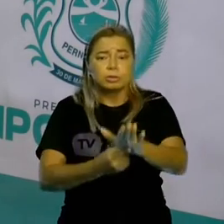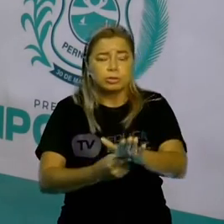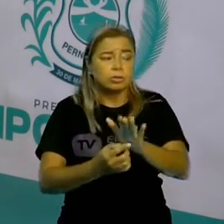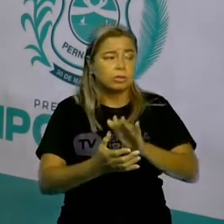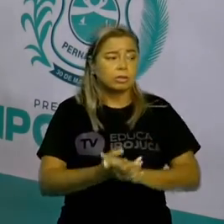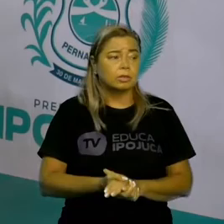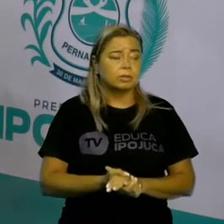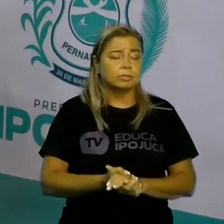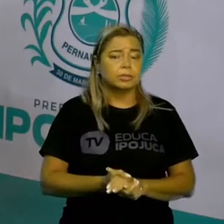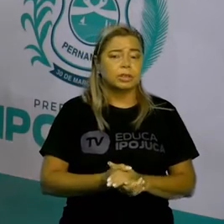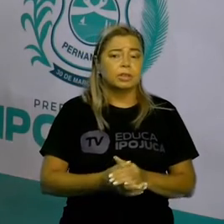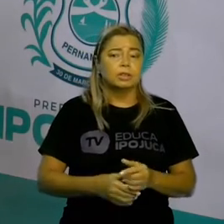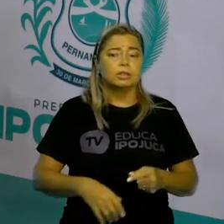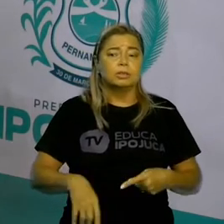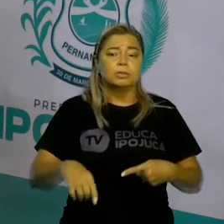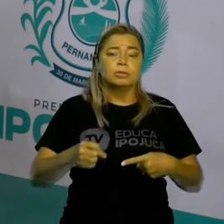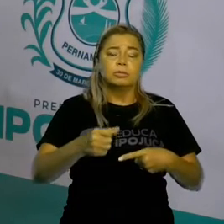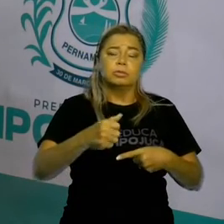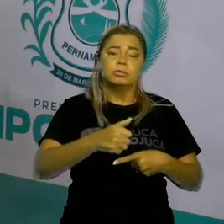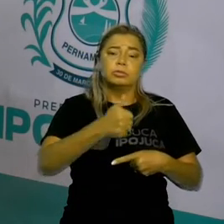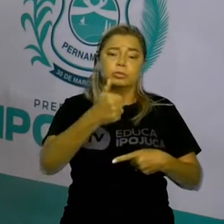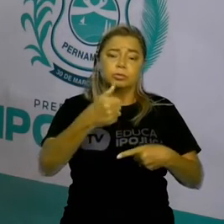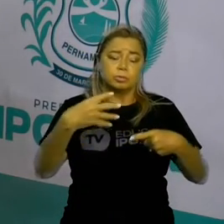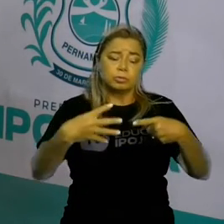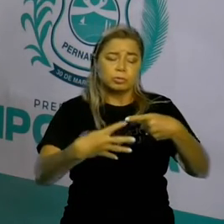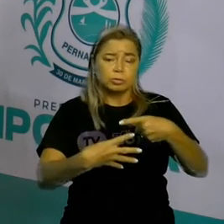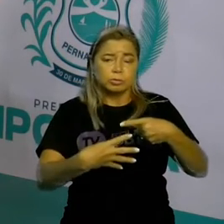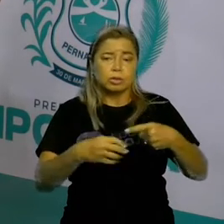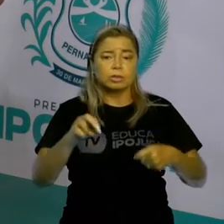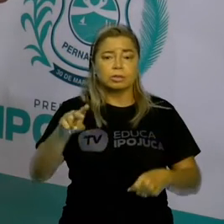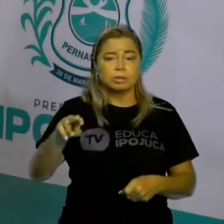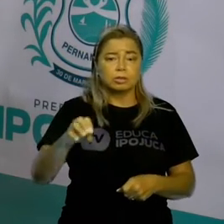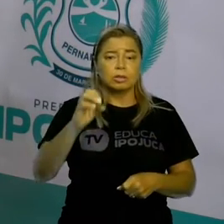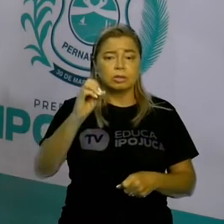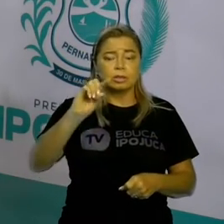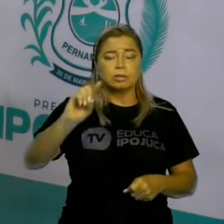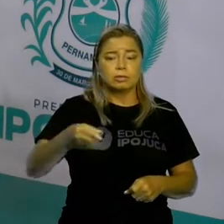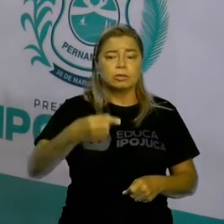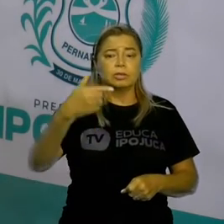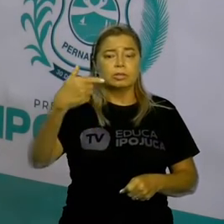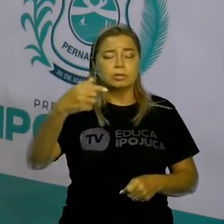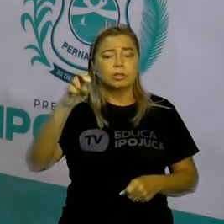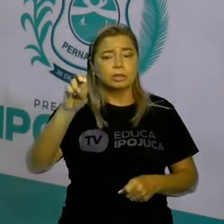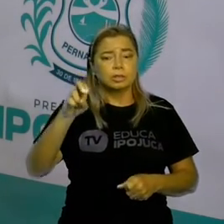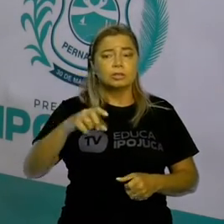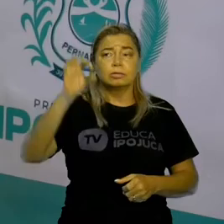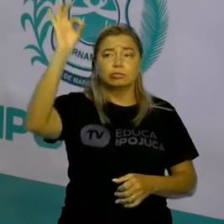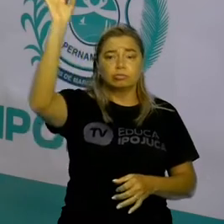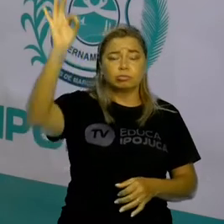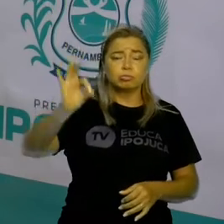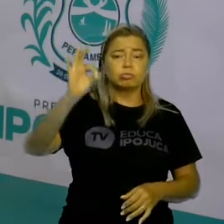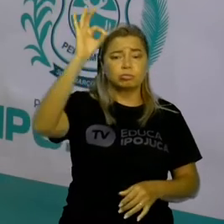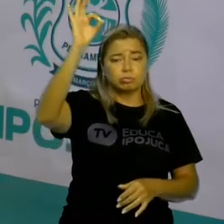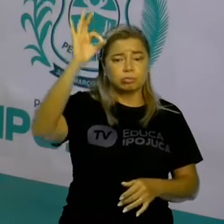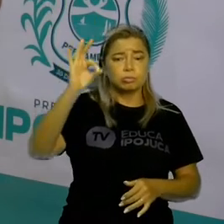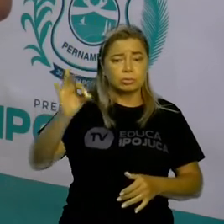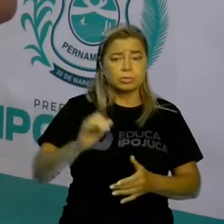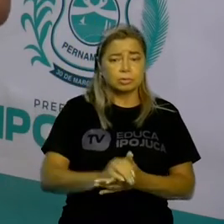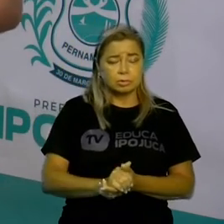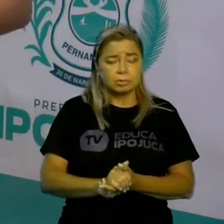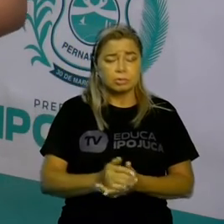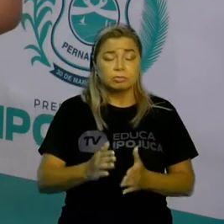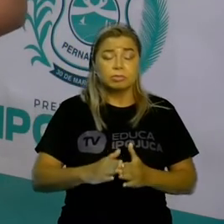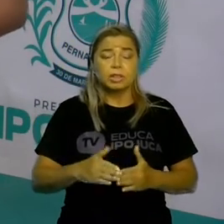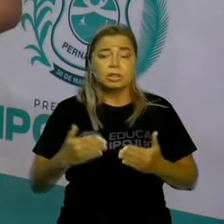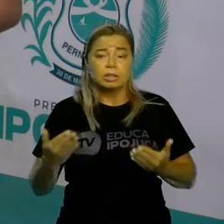4 dá o total de 25% de chance. E essa é a lógica que a gente vai submeter para outros números,